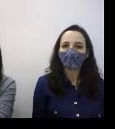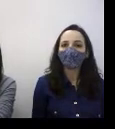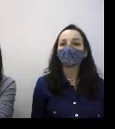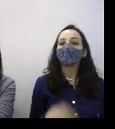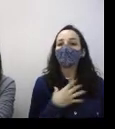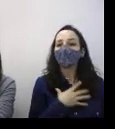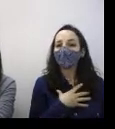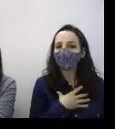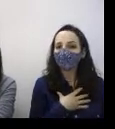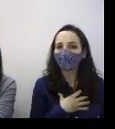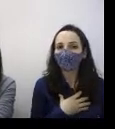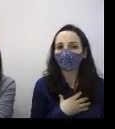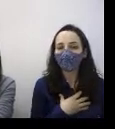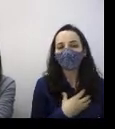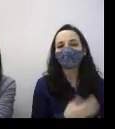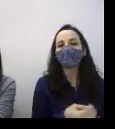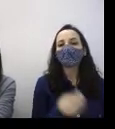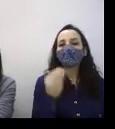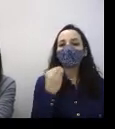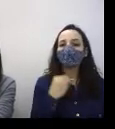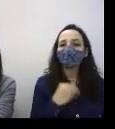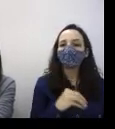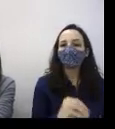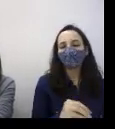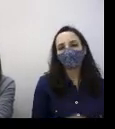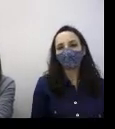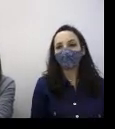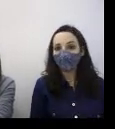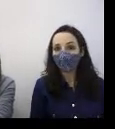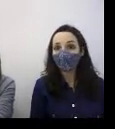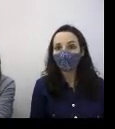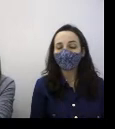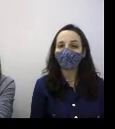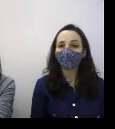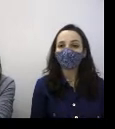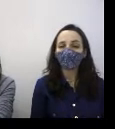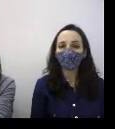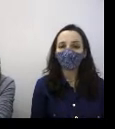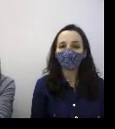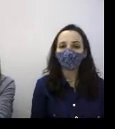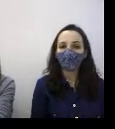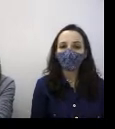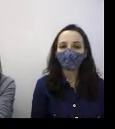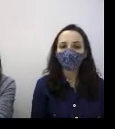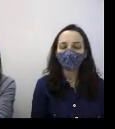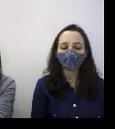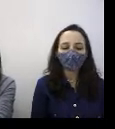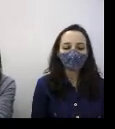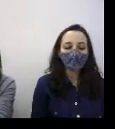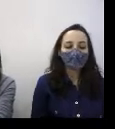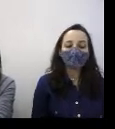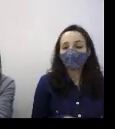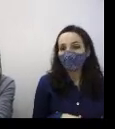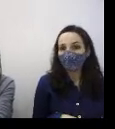estar atento a estes sentimentos e aquilo que a gente está sentindo também em forma de sintoma corporal,